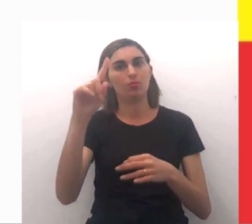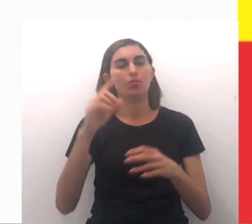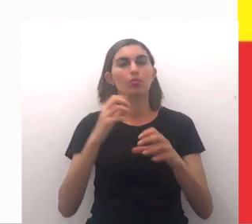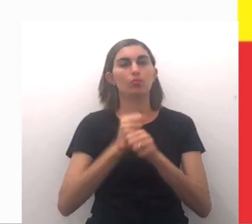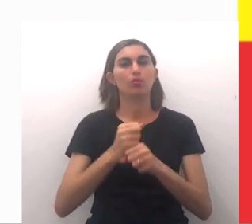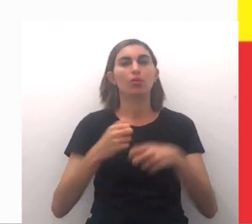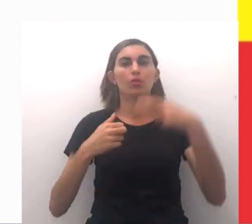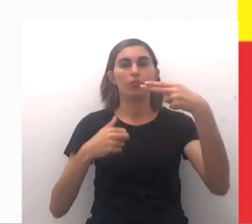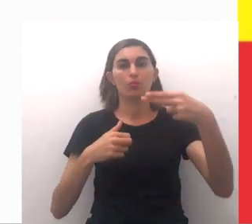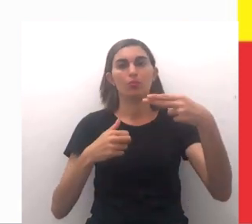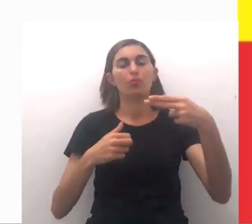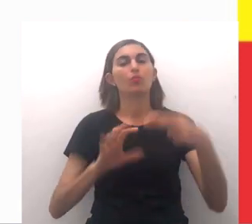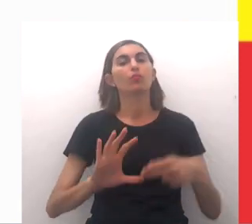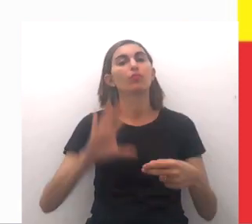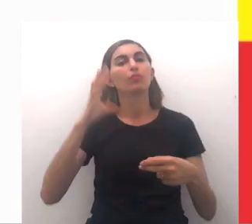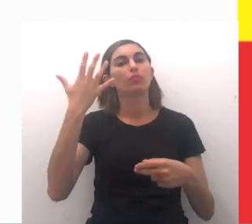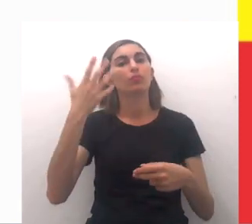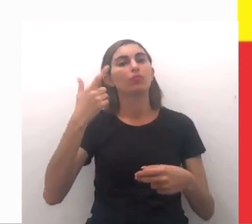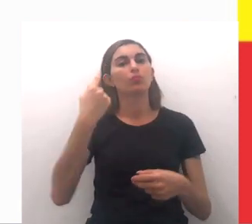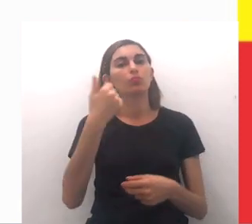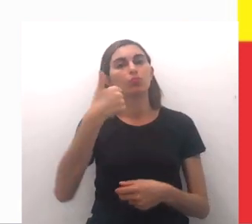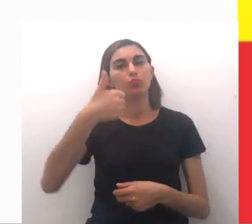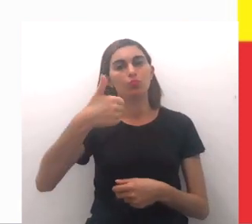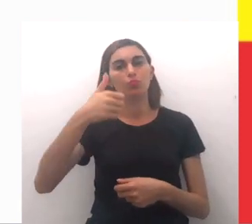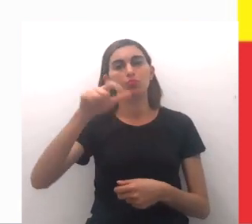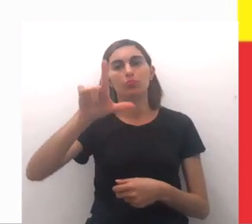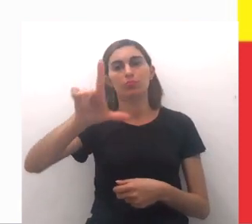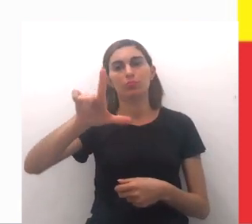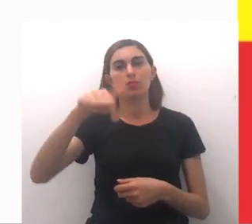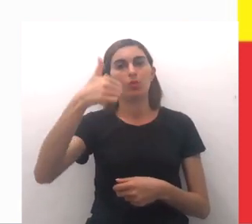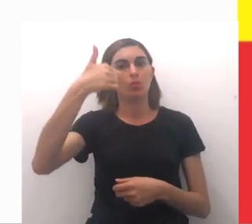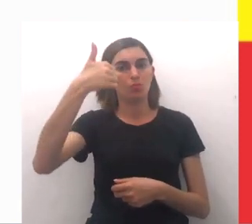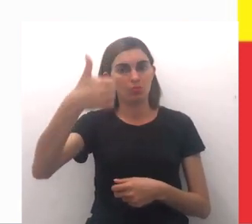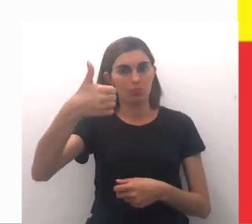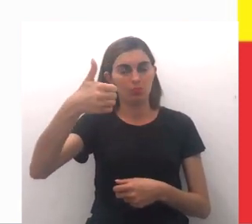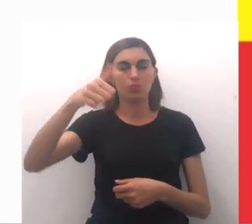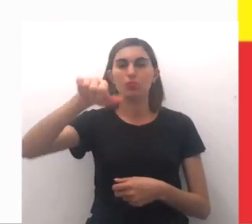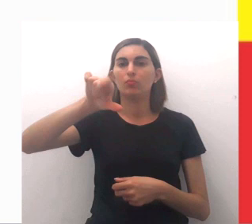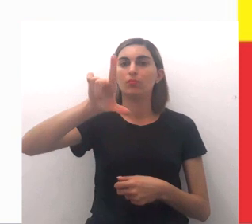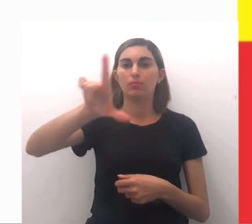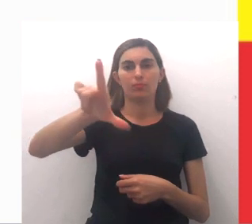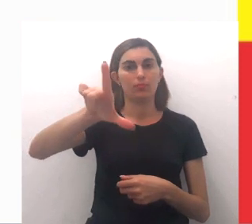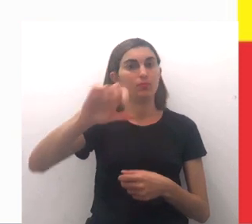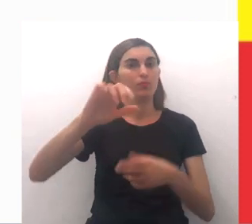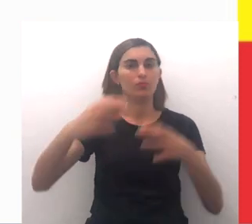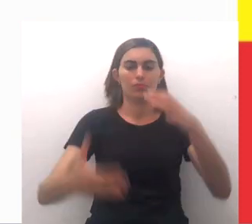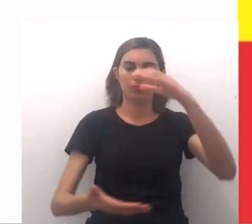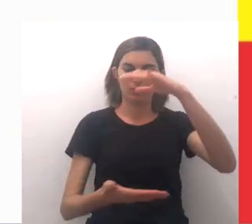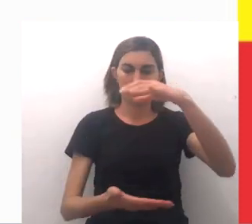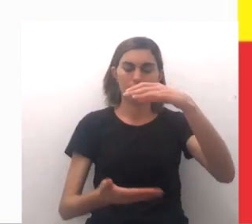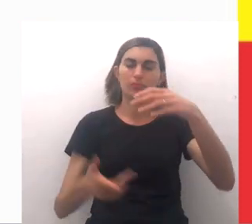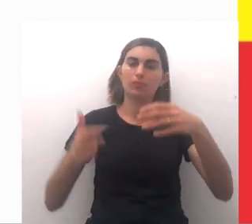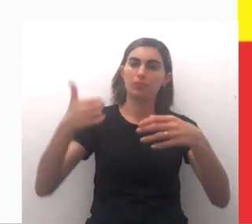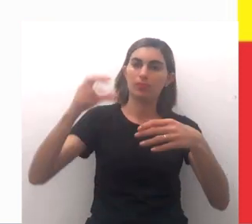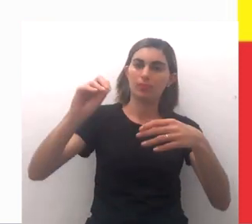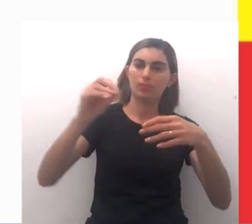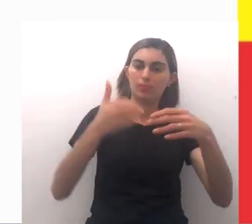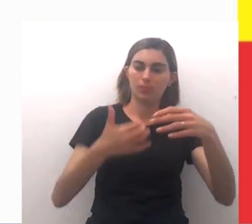Quando isto acontece, é o litro. Então, se você pegar um recipiente onde tem 10